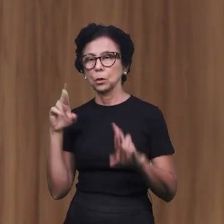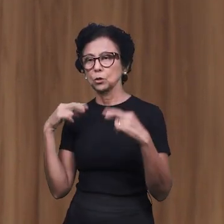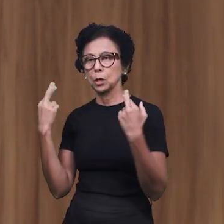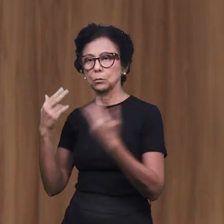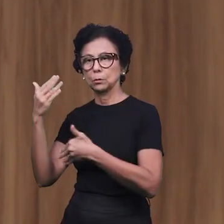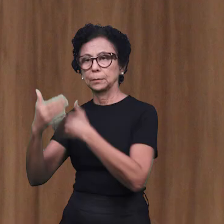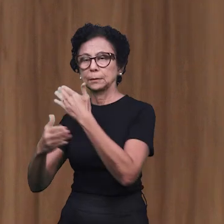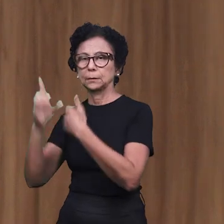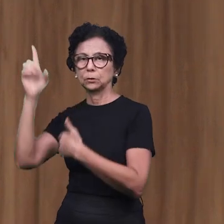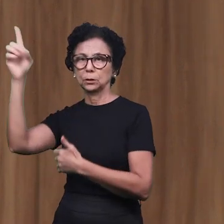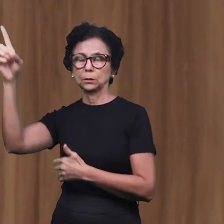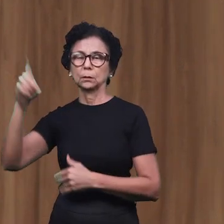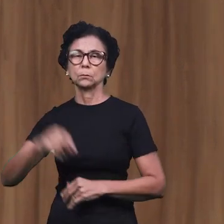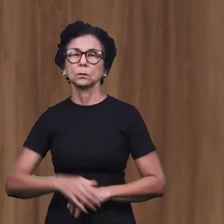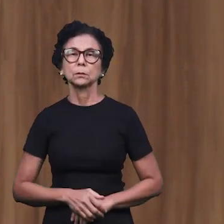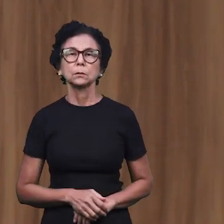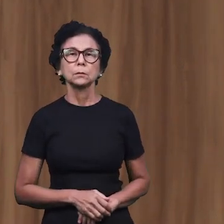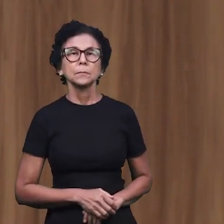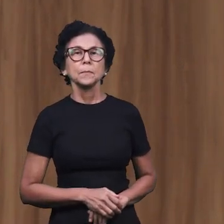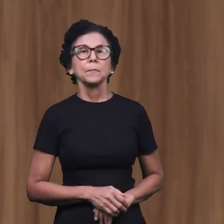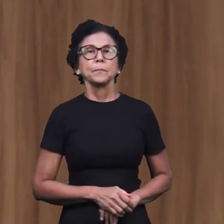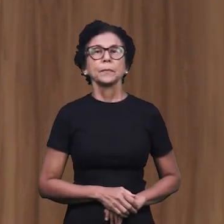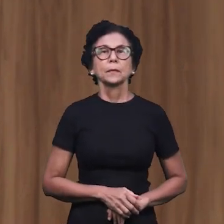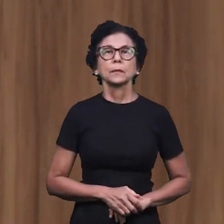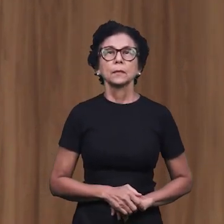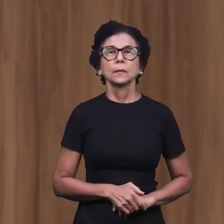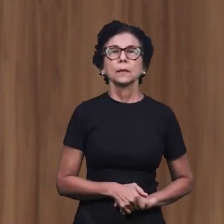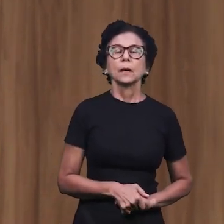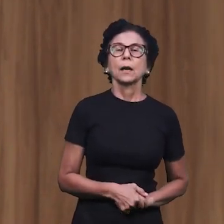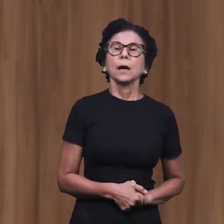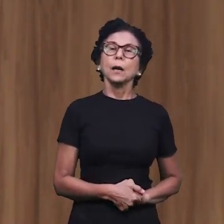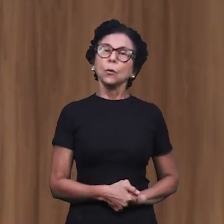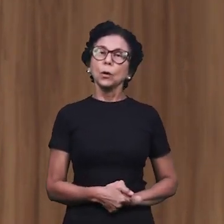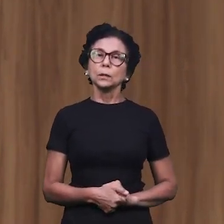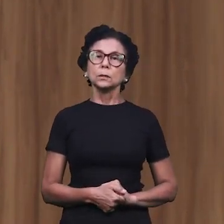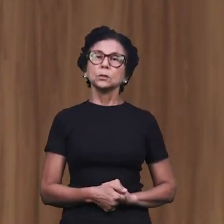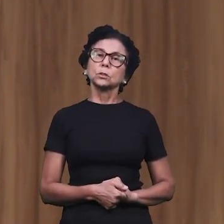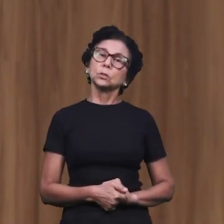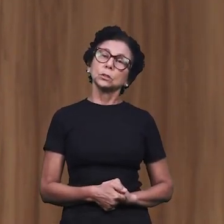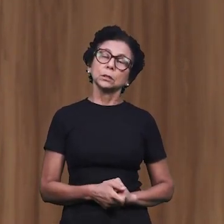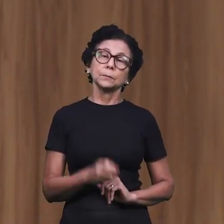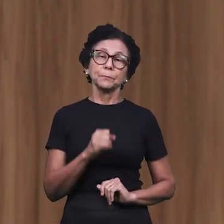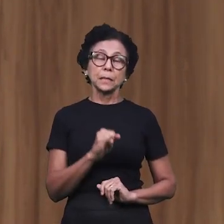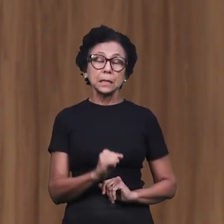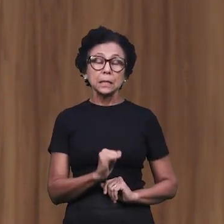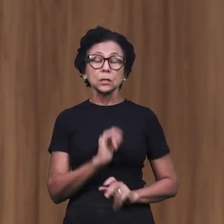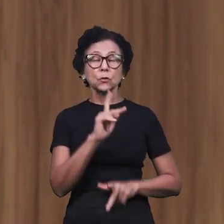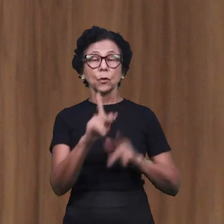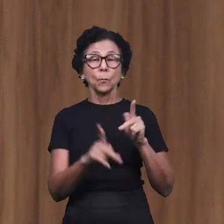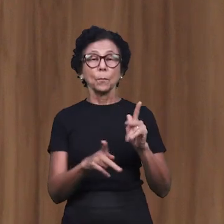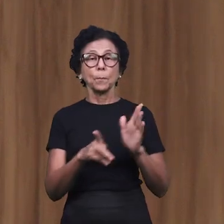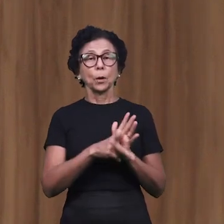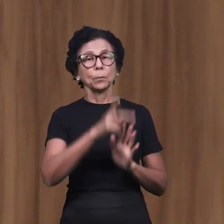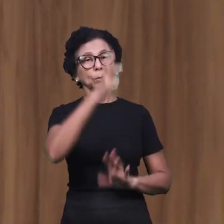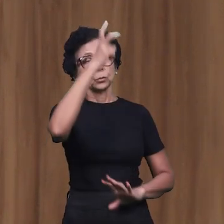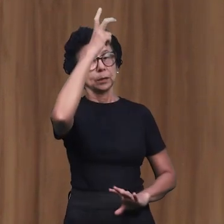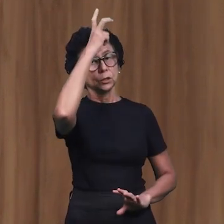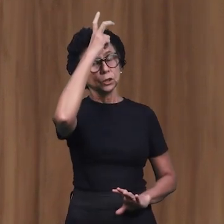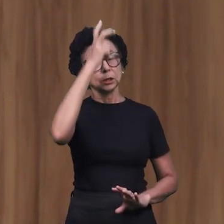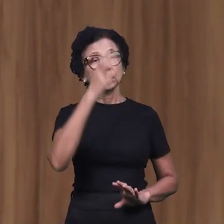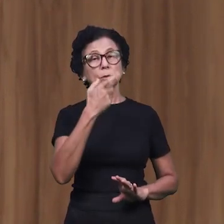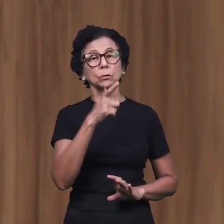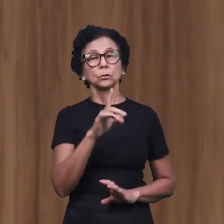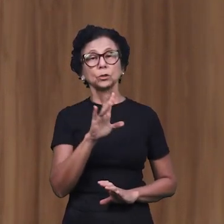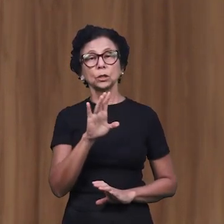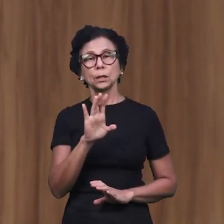7, o Edumeu, os egípcios. Se tivesse alguém no meio do povo, depois de um tempo,